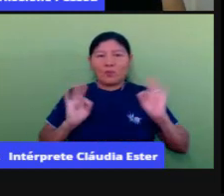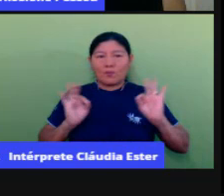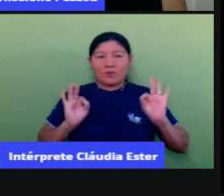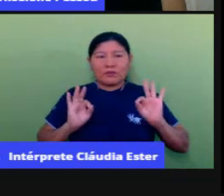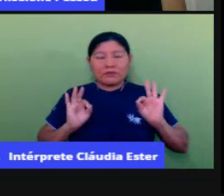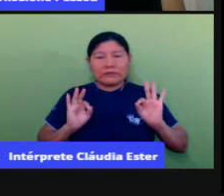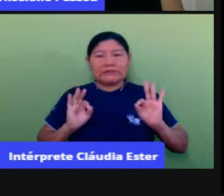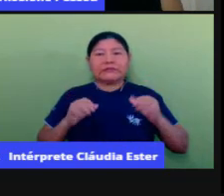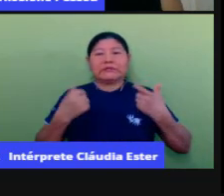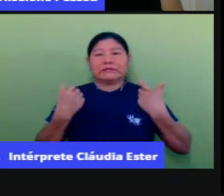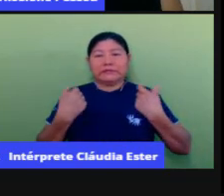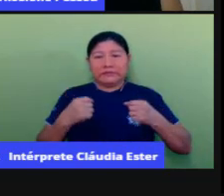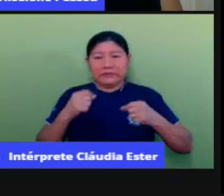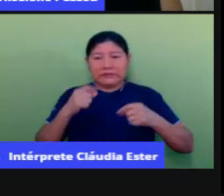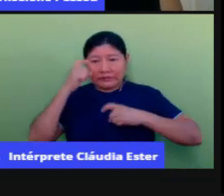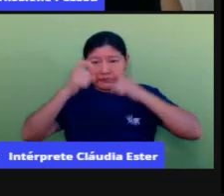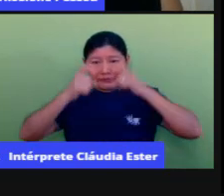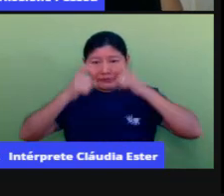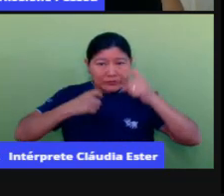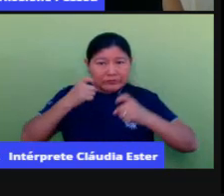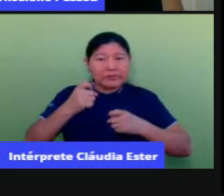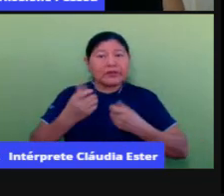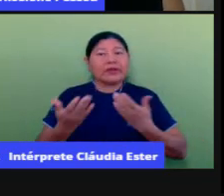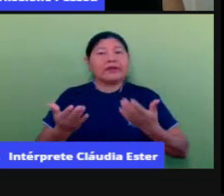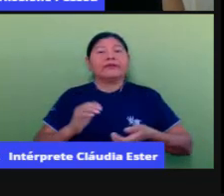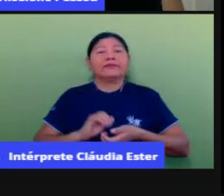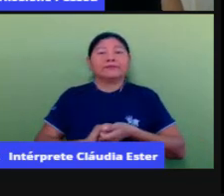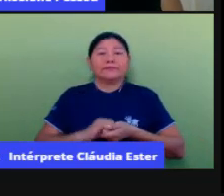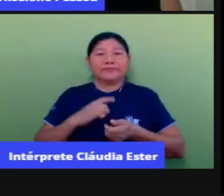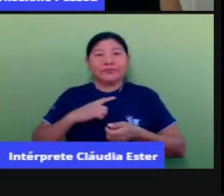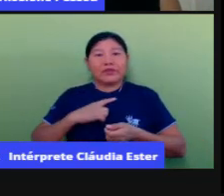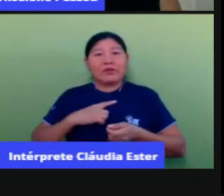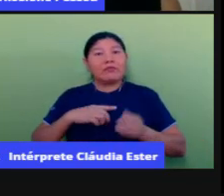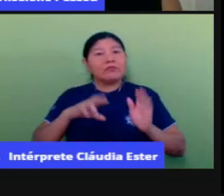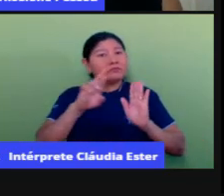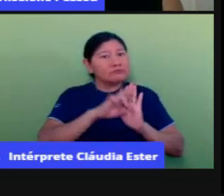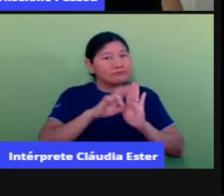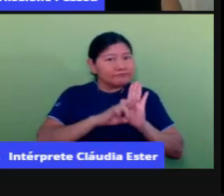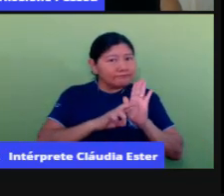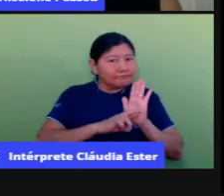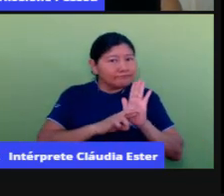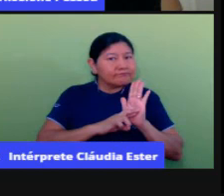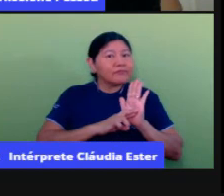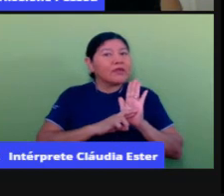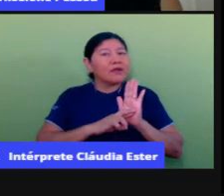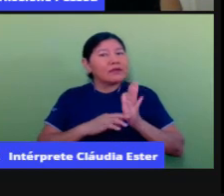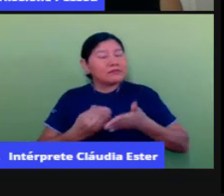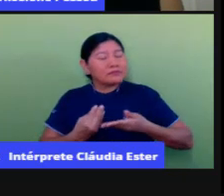E aí, quando ele traz que não há nenhuma previsão legal, nem normativa, para